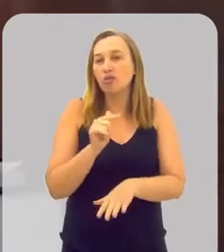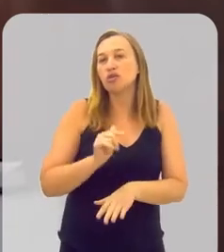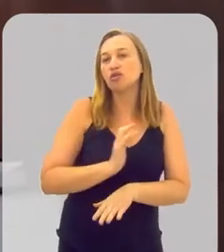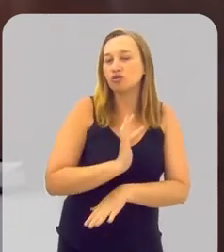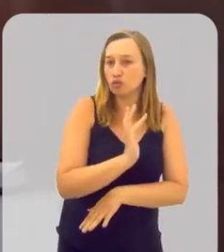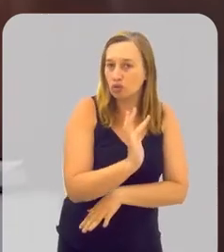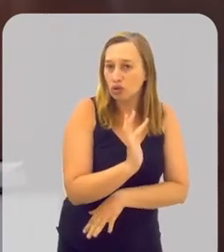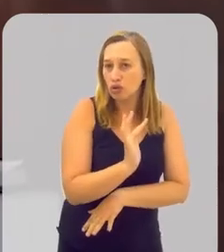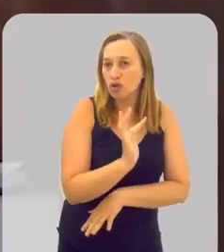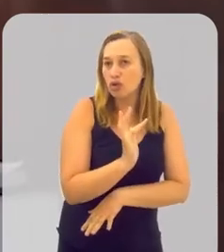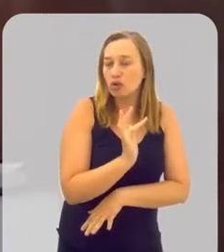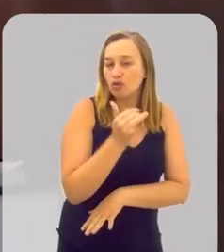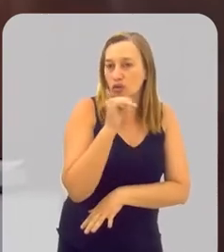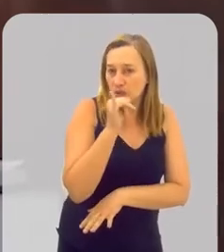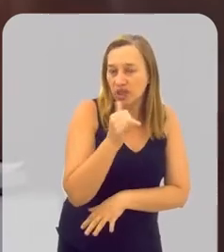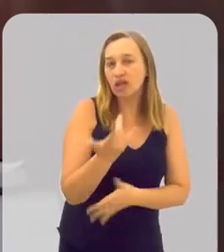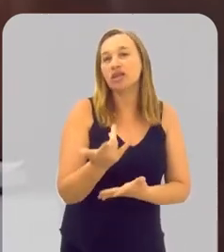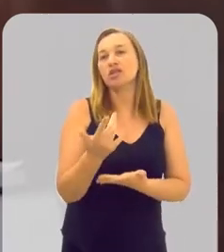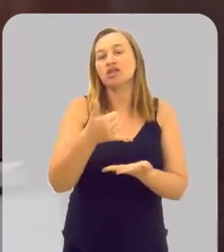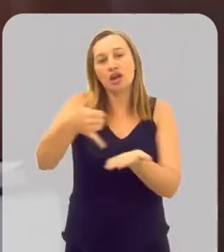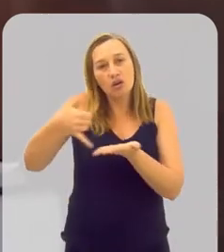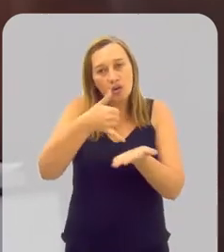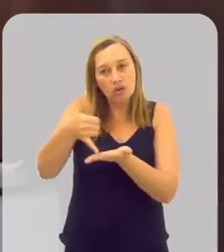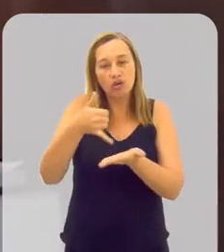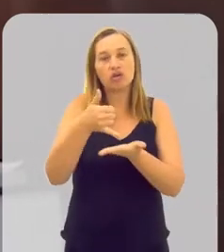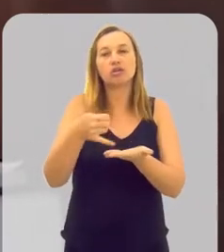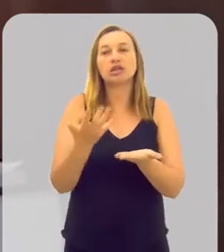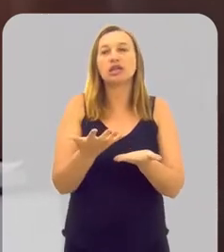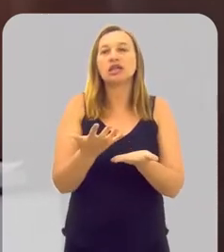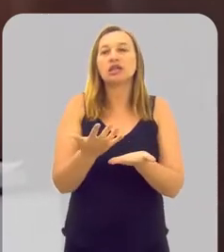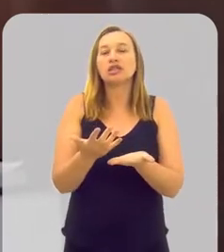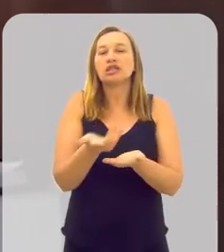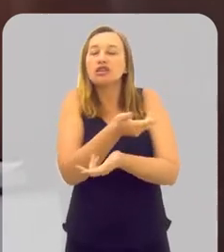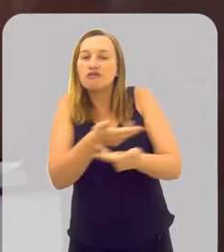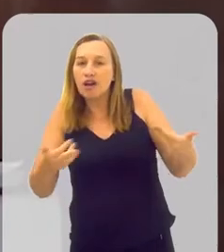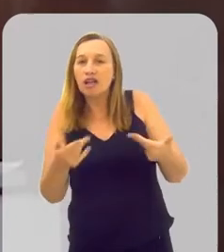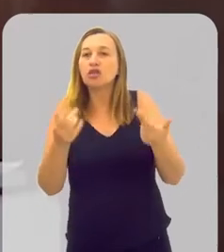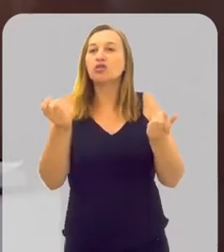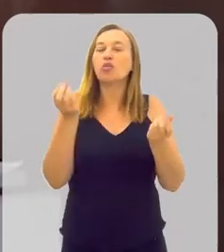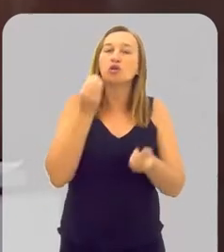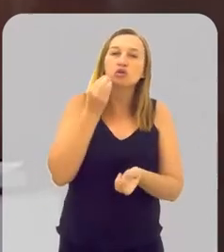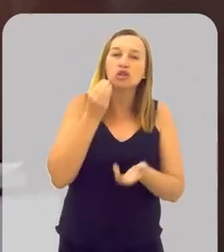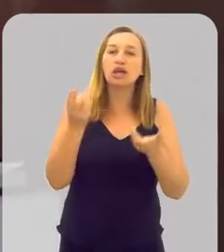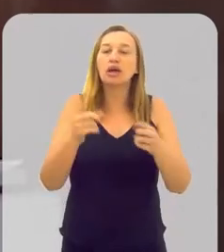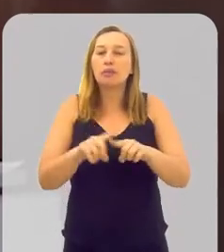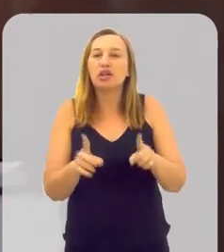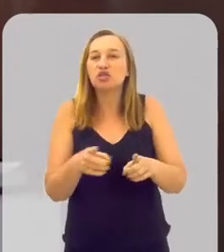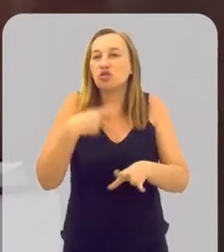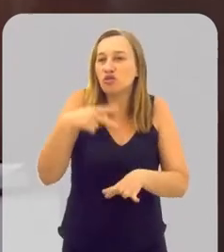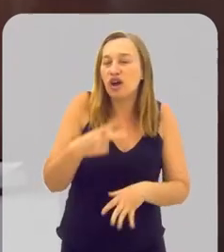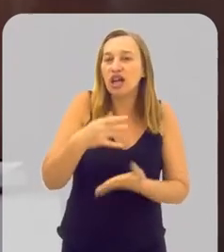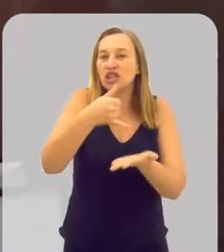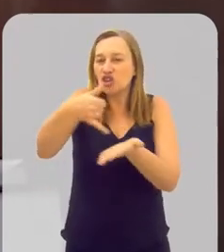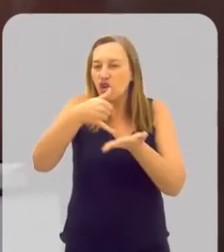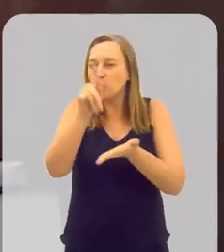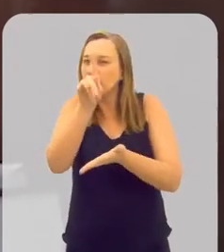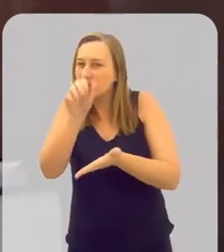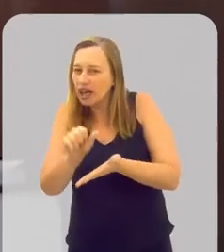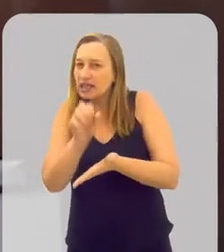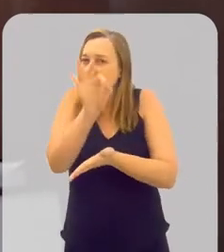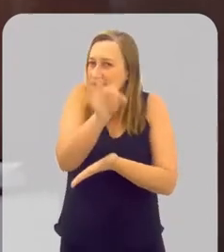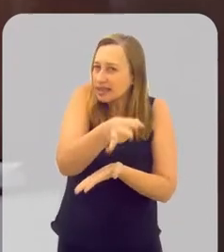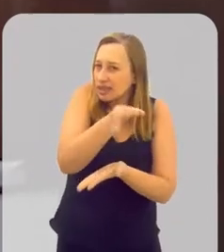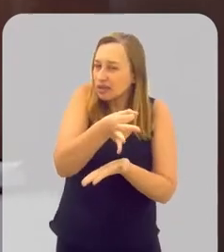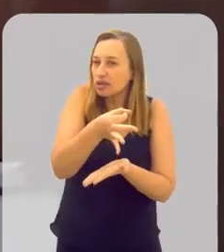fluminenses, incluindo questões de energia eólica offshore, etc. Então, tem muitas oportunidades rodando. Mas, quando a gente fala especificamente de óleo e